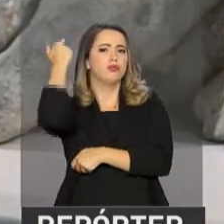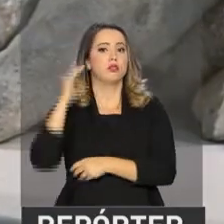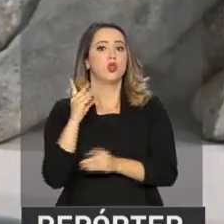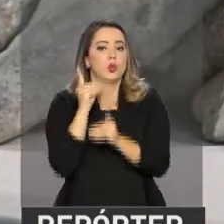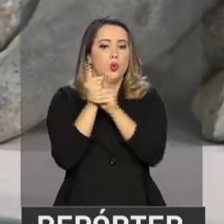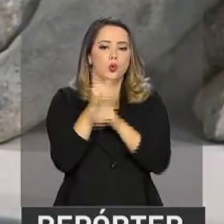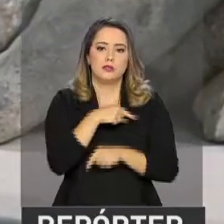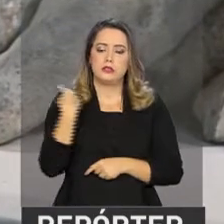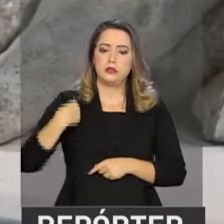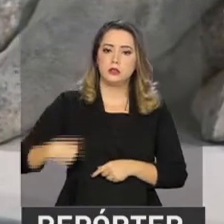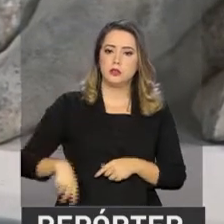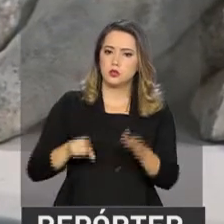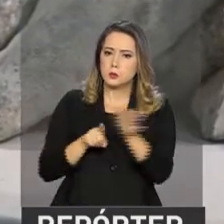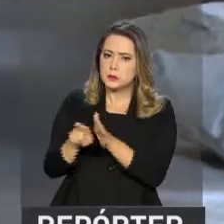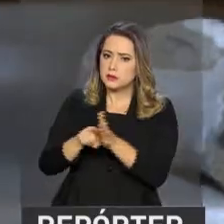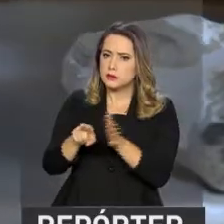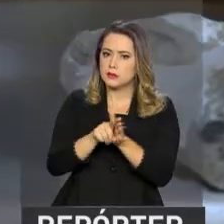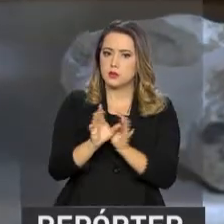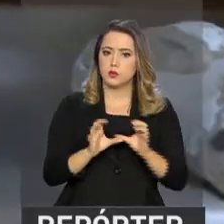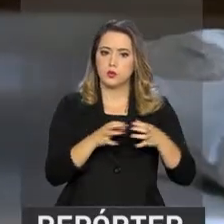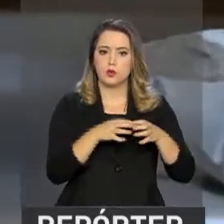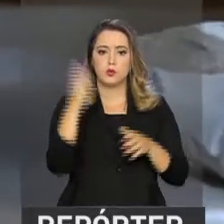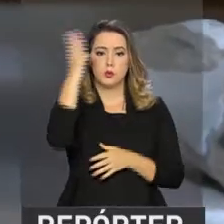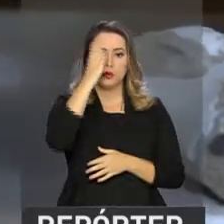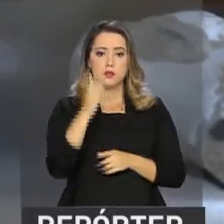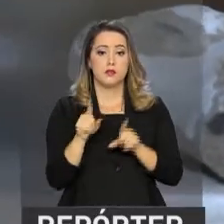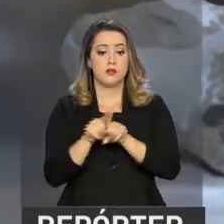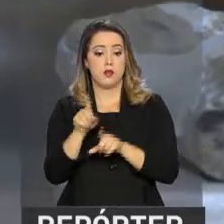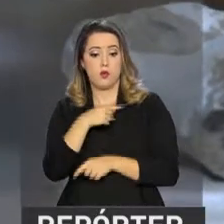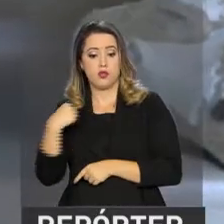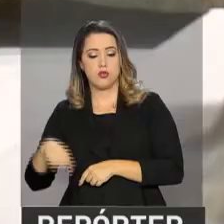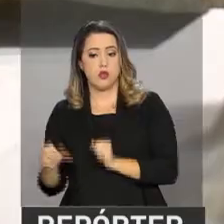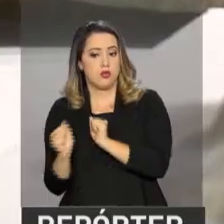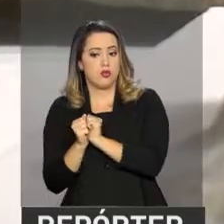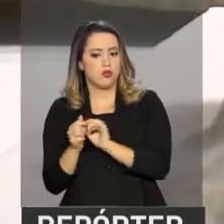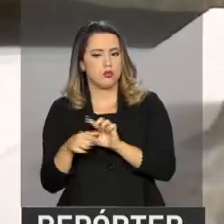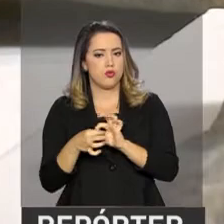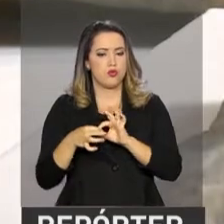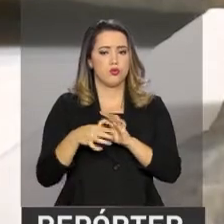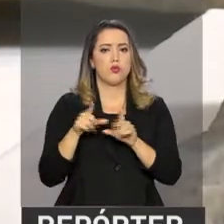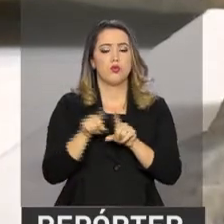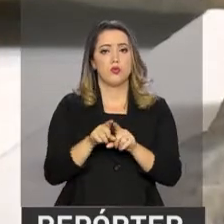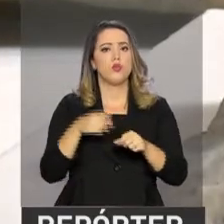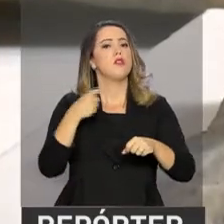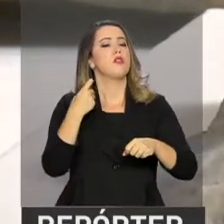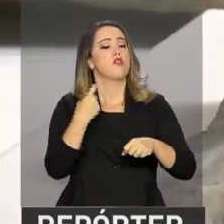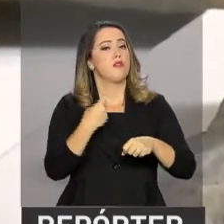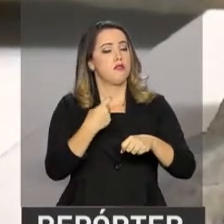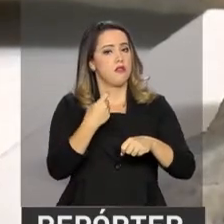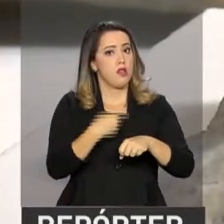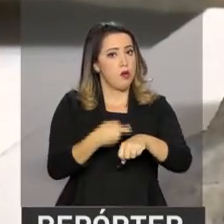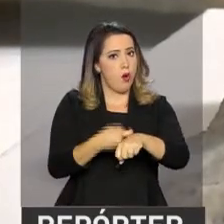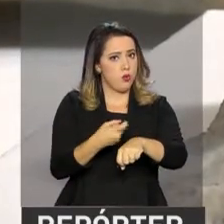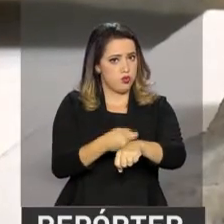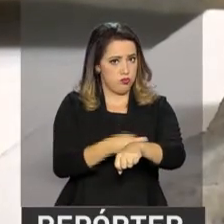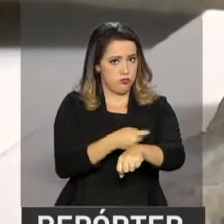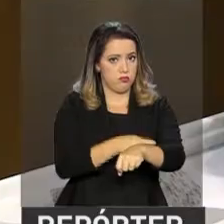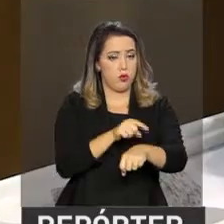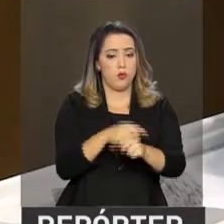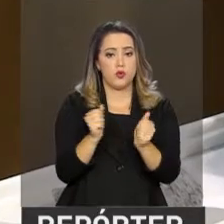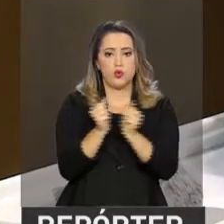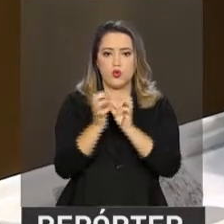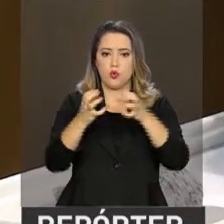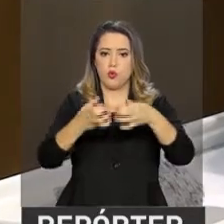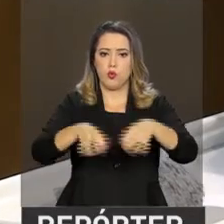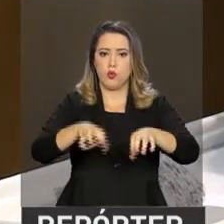por uma equipe de pesquisadores brasileiros e chineses e curiosos e centenas de ovos de pterossauros conhecidos